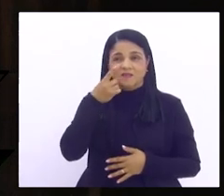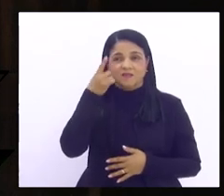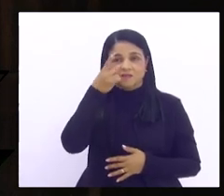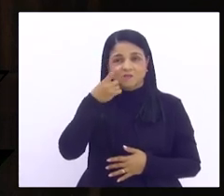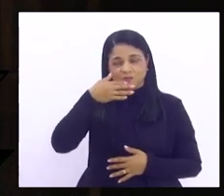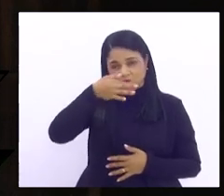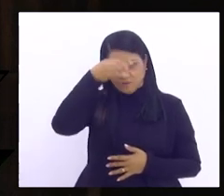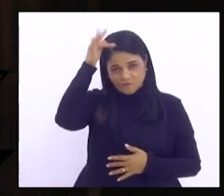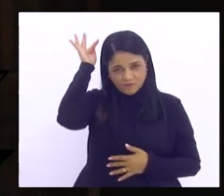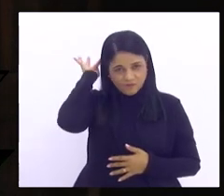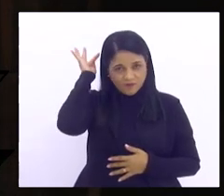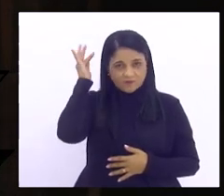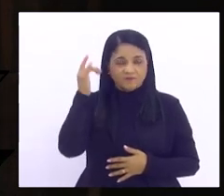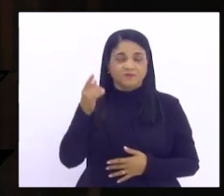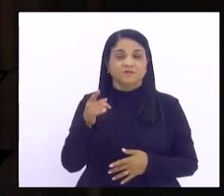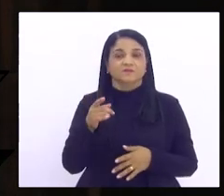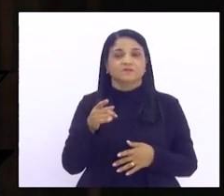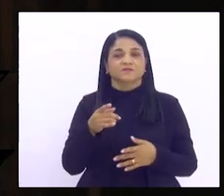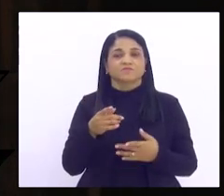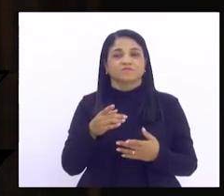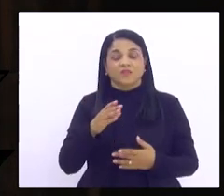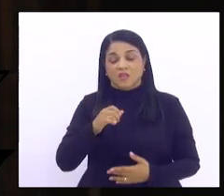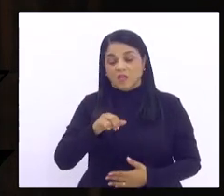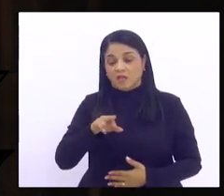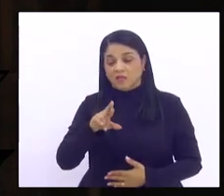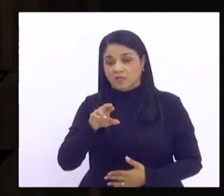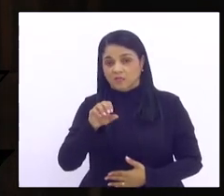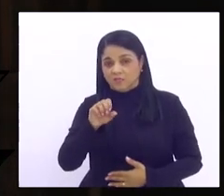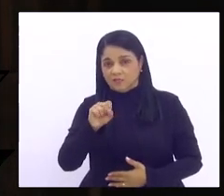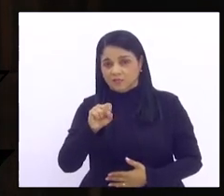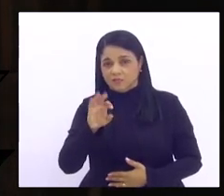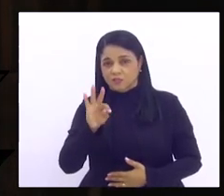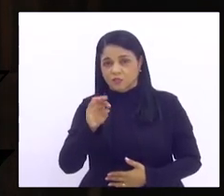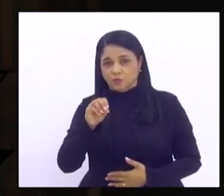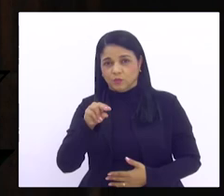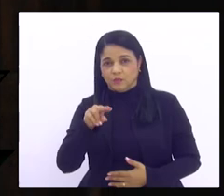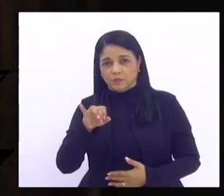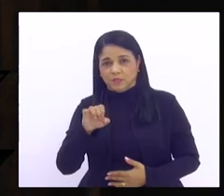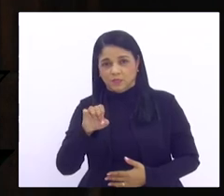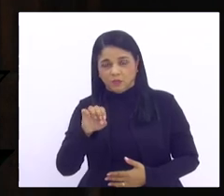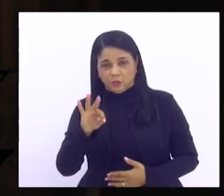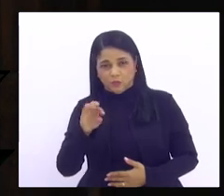Fred Pacheco, Acristo Onieto, aqui também